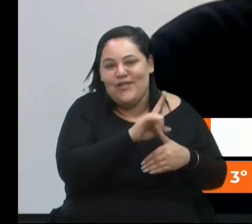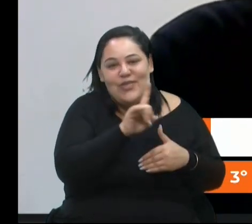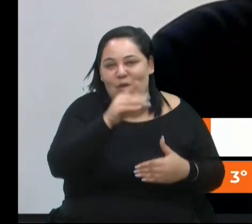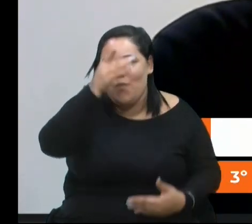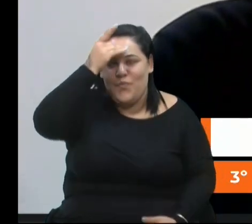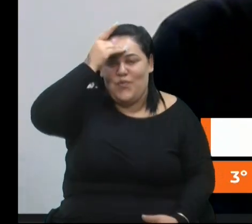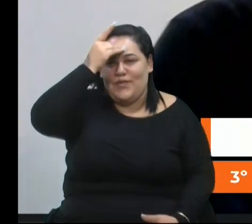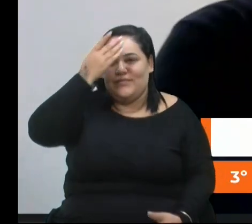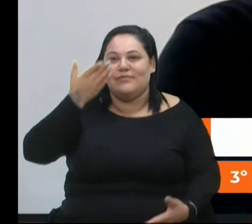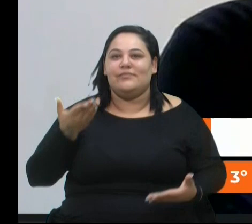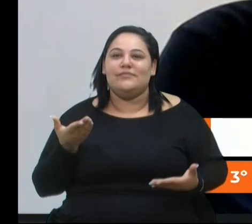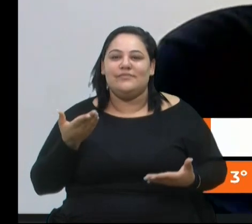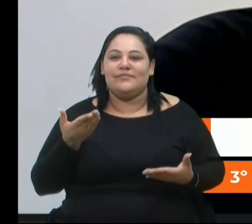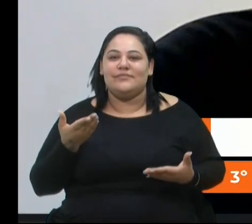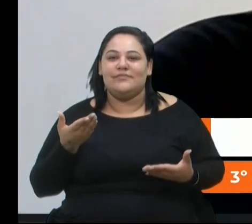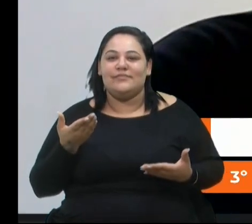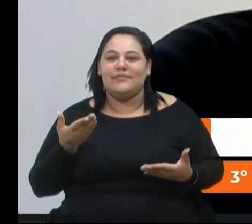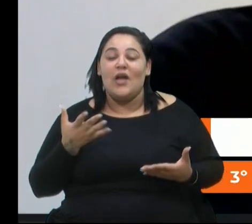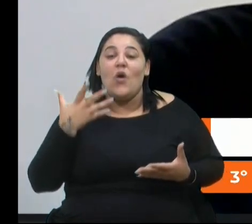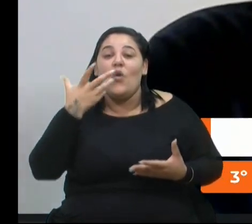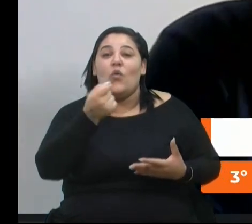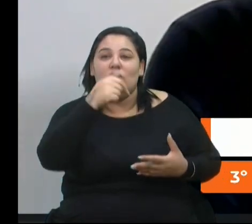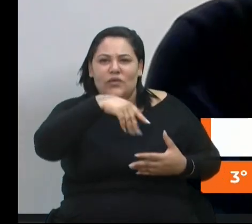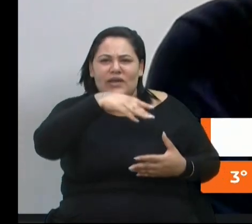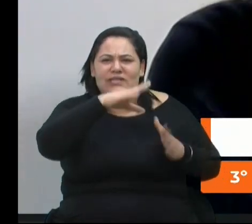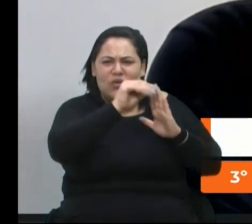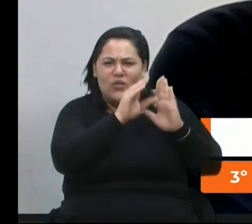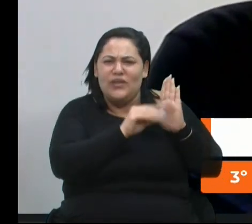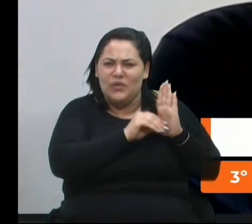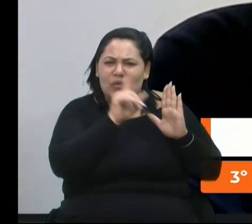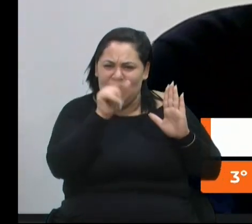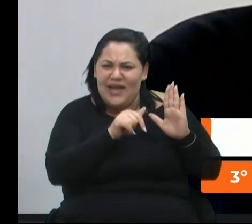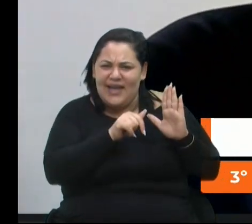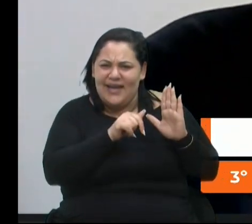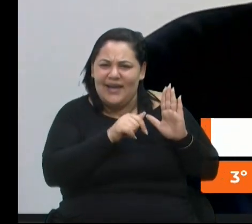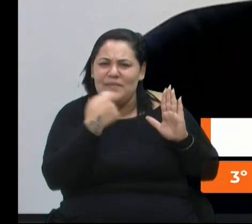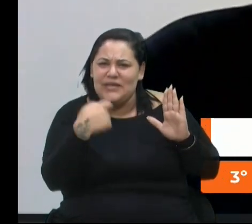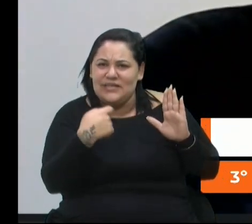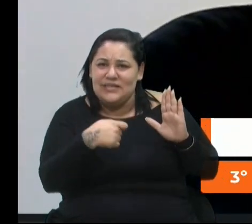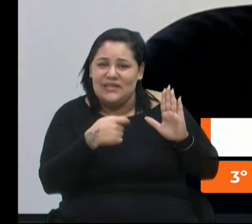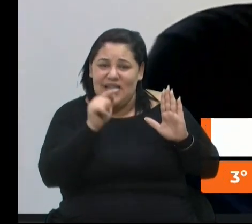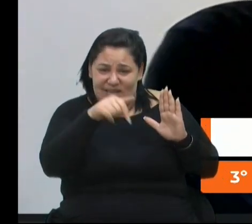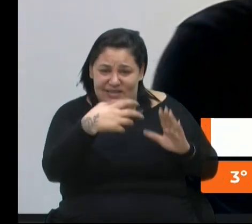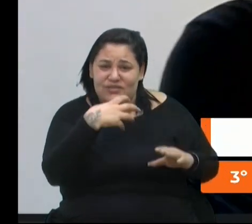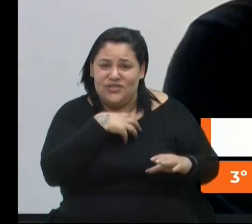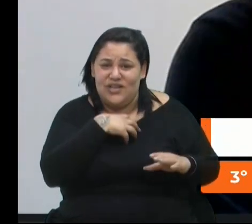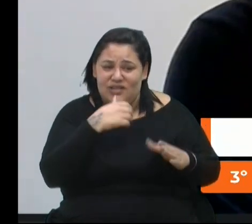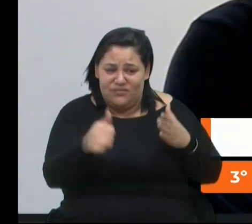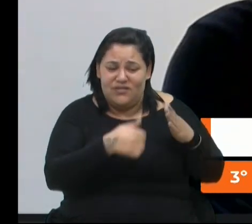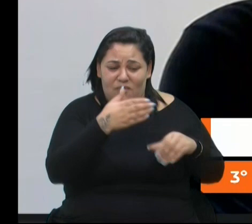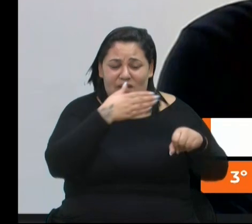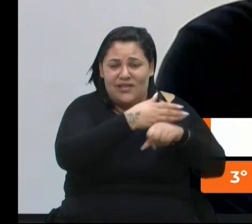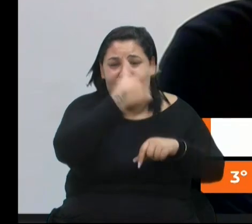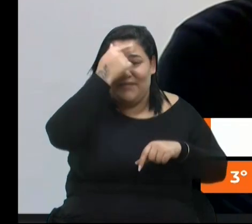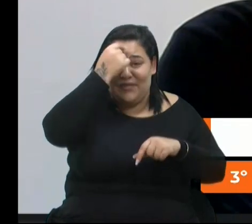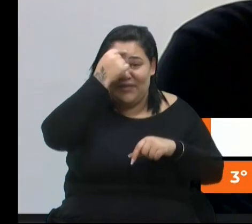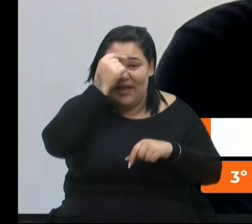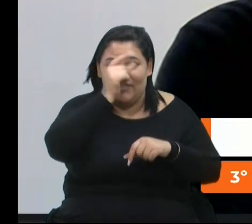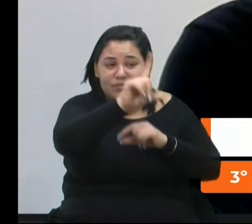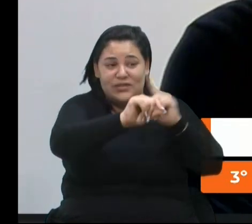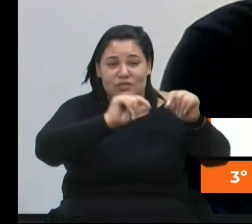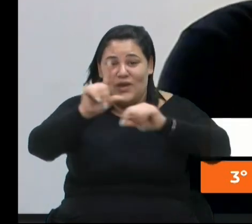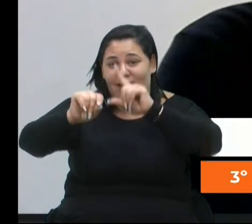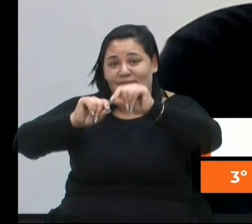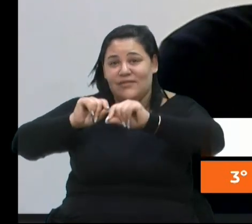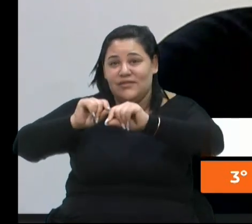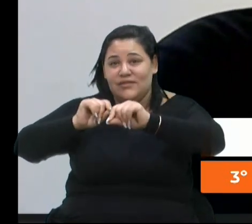cabeça. Quanto desse conteúdo é realmente necessário? Será que esse é o melhor modelo de selecionar os melhores estudantes para uma universidade, por exemplo? Que são